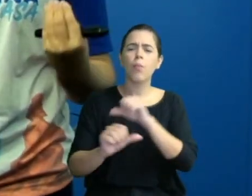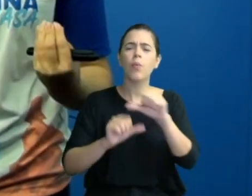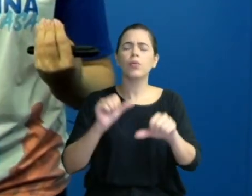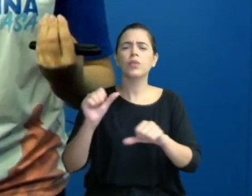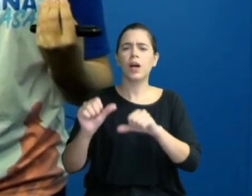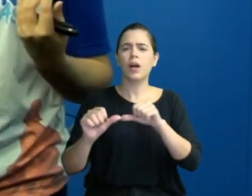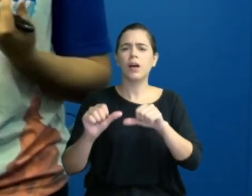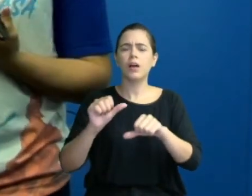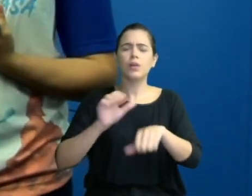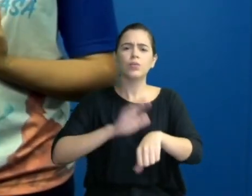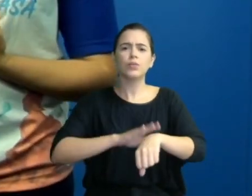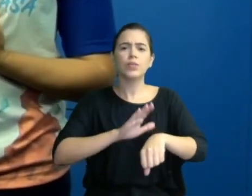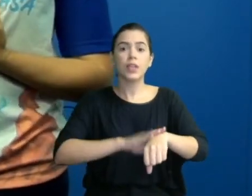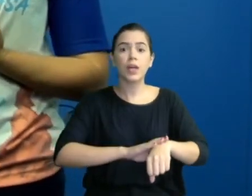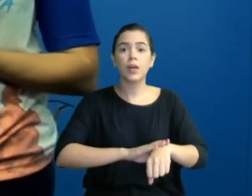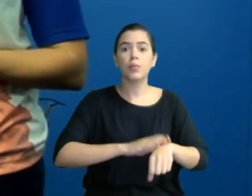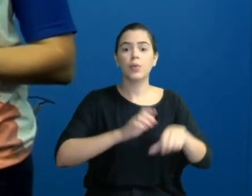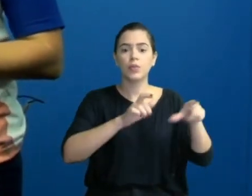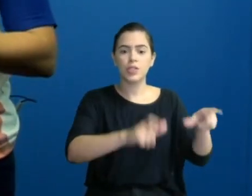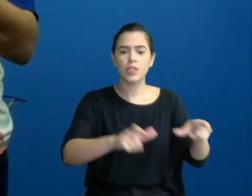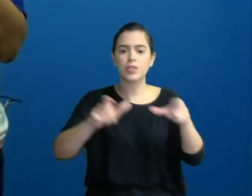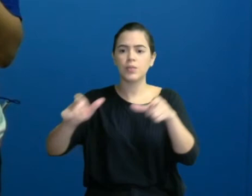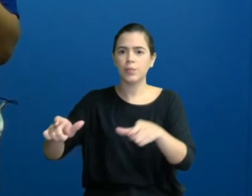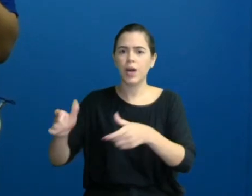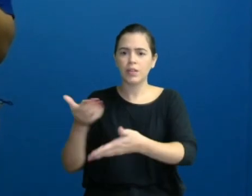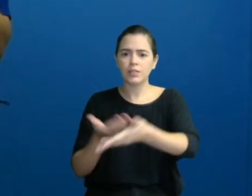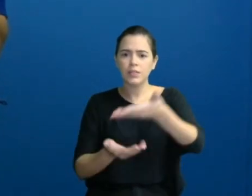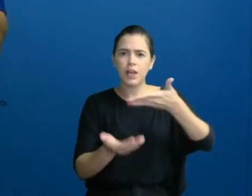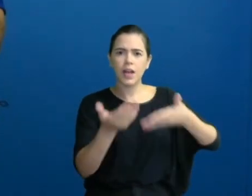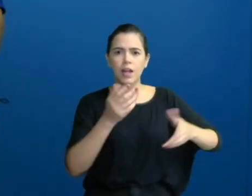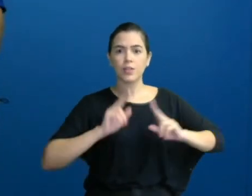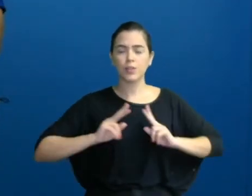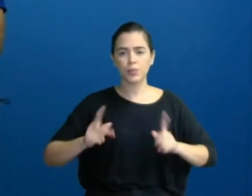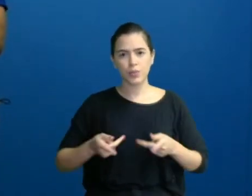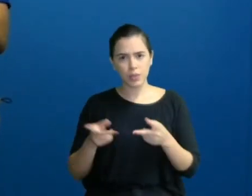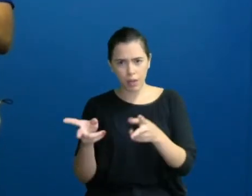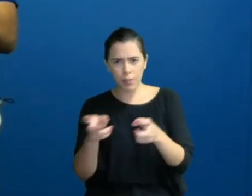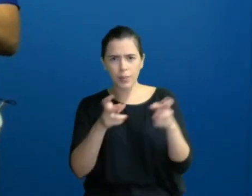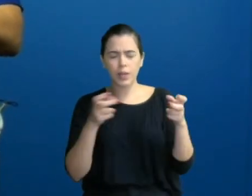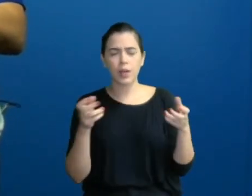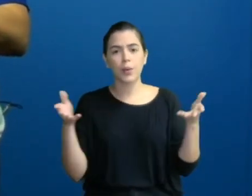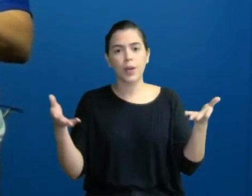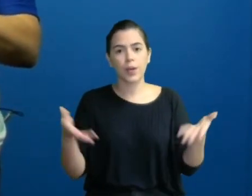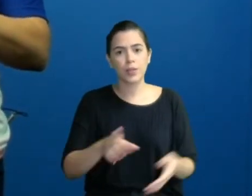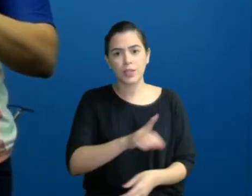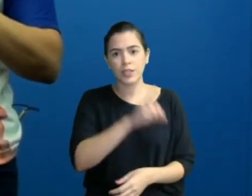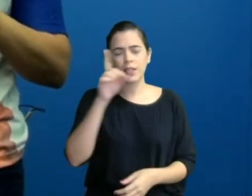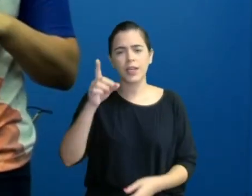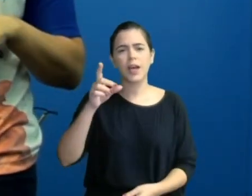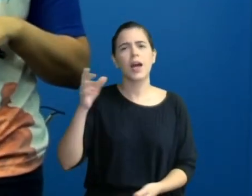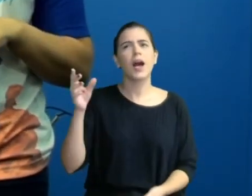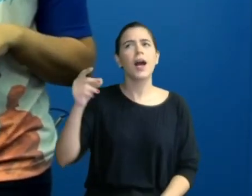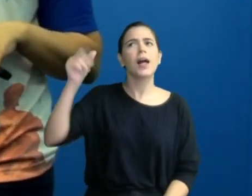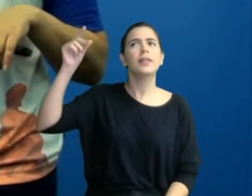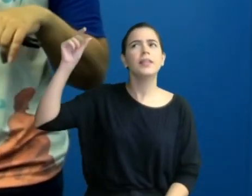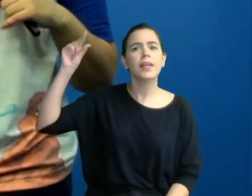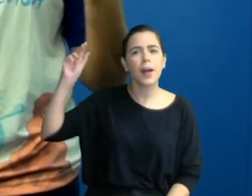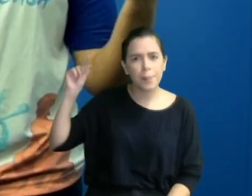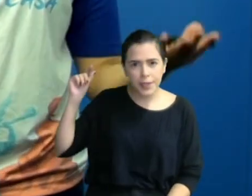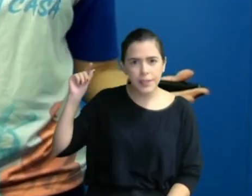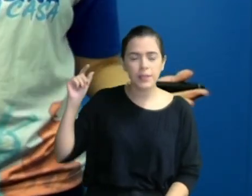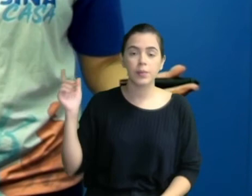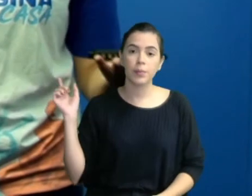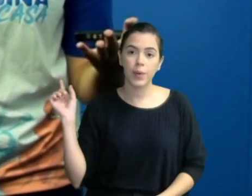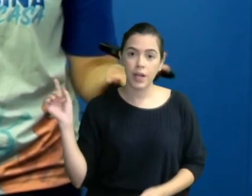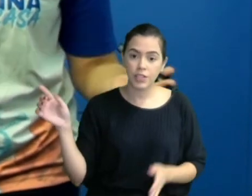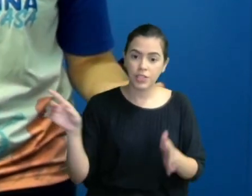de tempo e espaço nas relações humanas. Você conseguiu perceber isso? Porque hoje em dia, antigamente, para chegar num local, gente, a gente ou